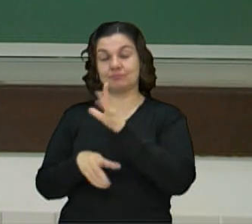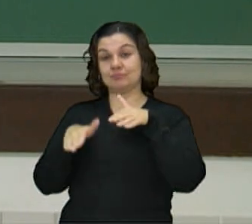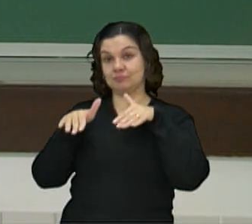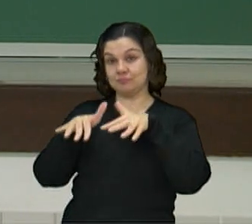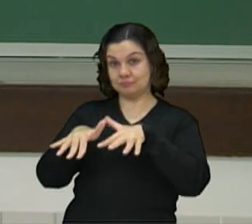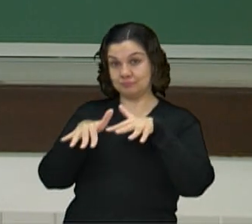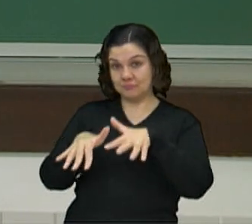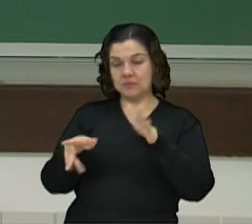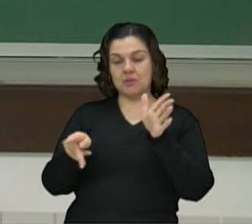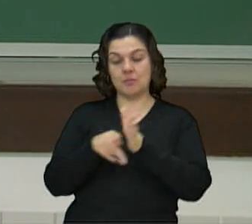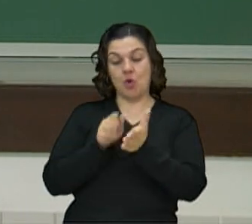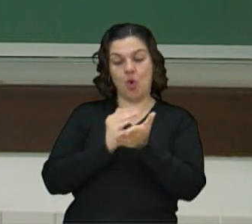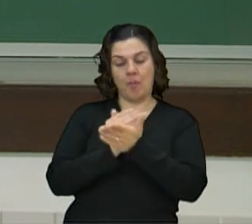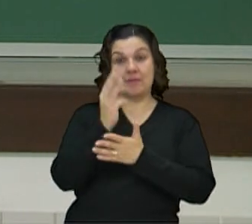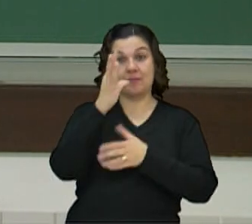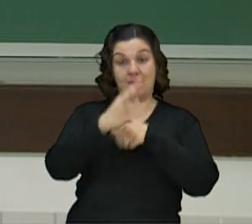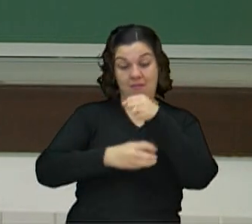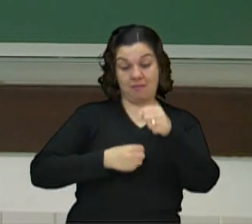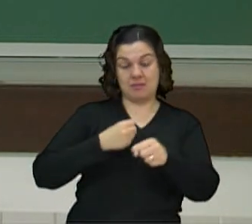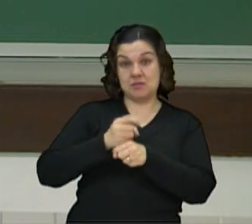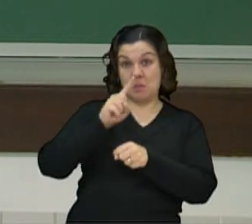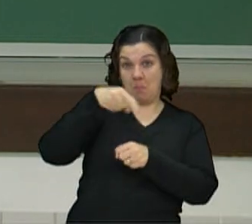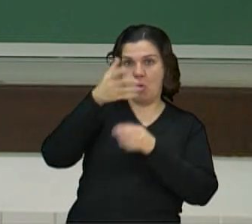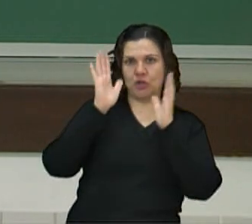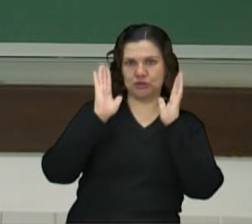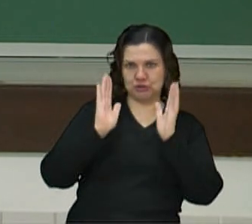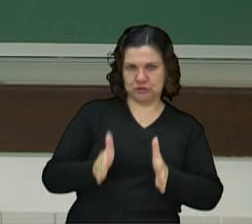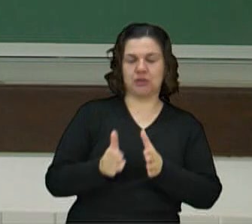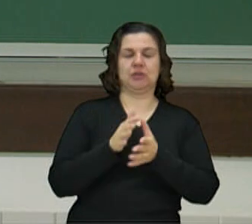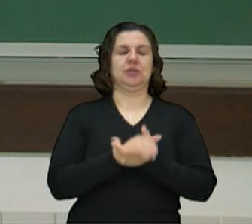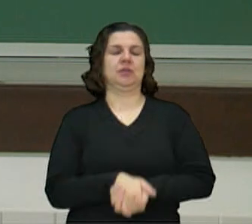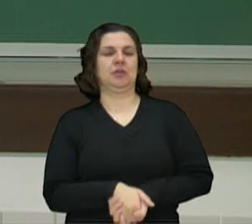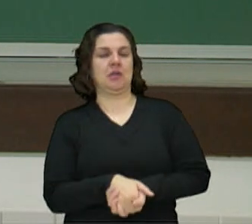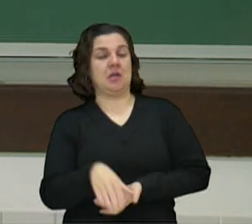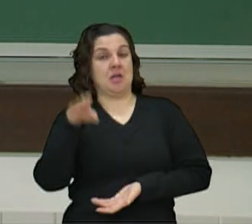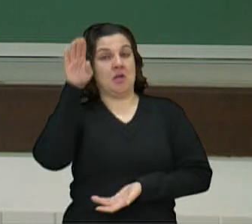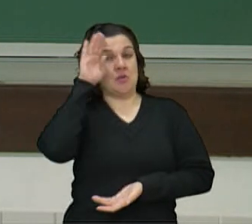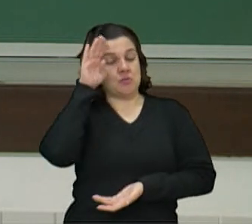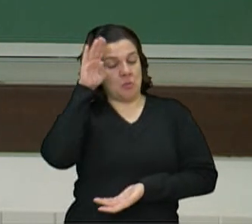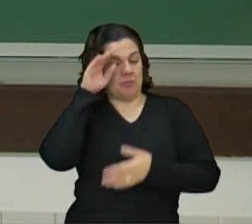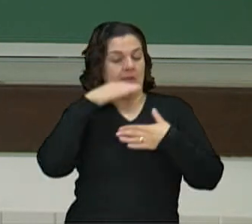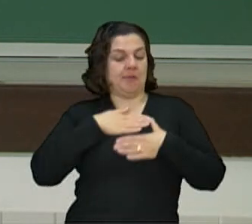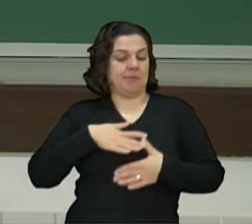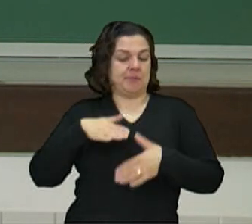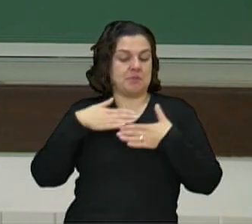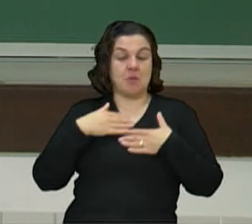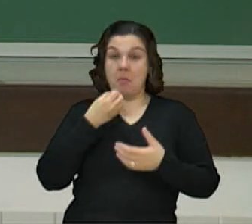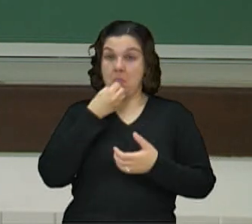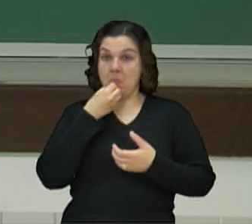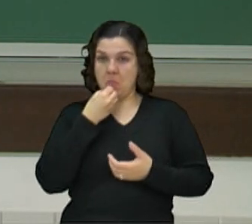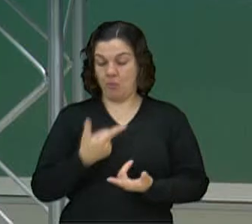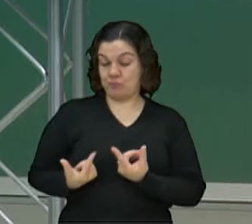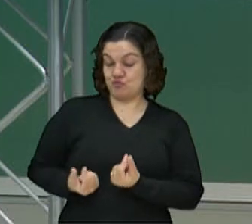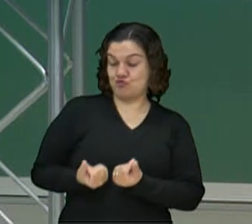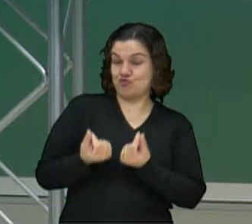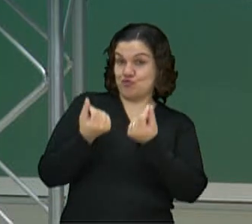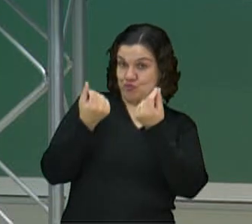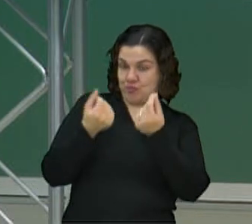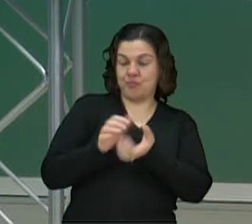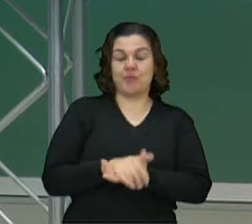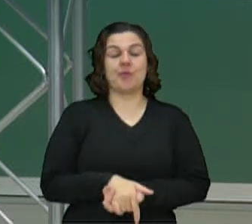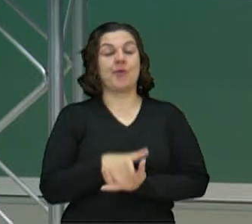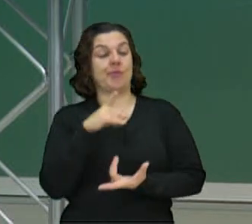depois do começo da guerra, quase 3 anos depois, com soldados descansados, com boa condição financeira,